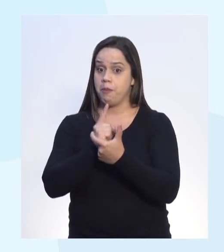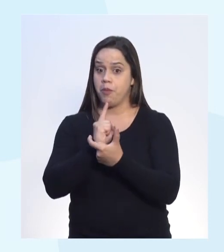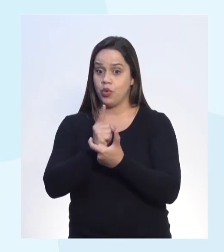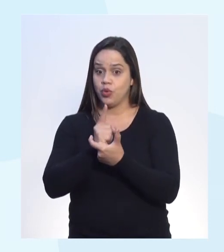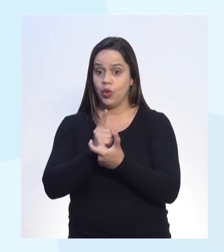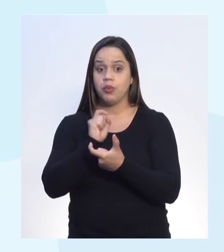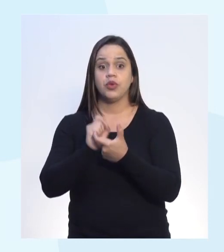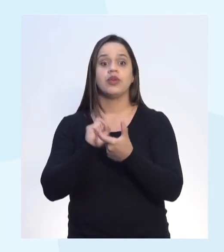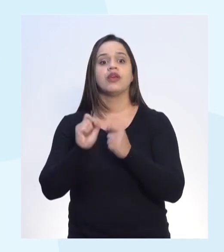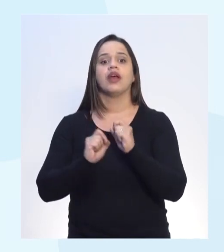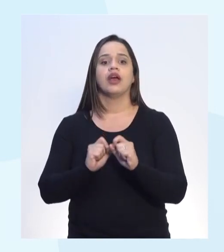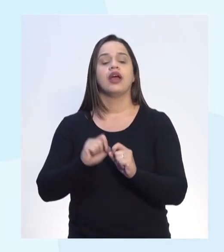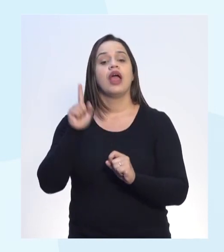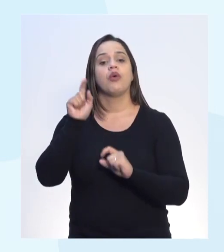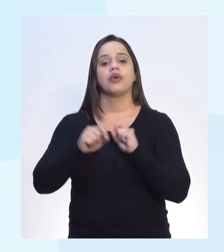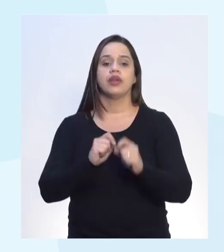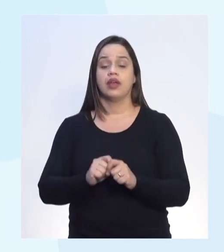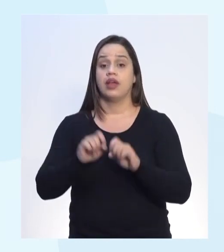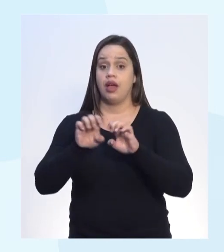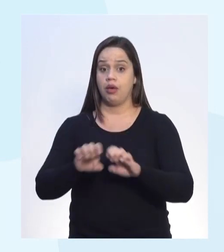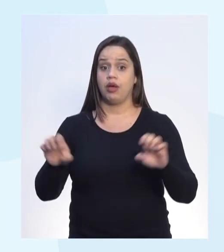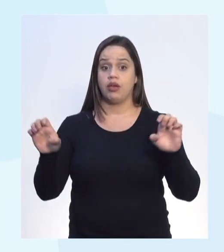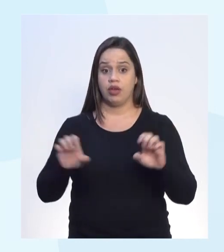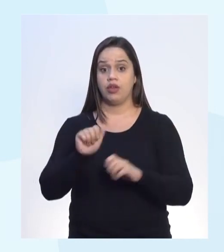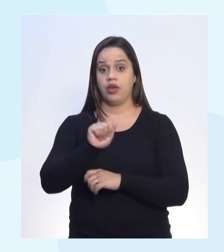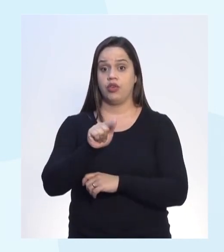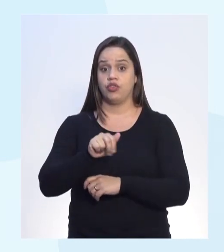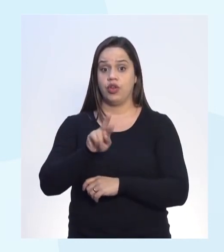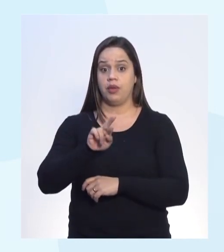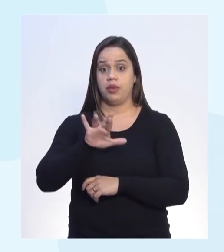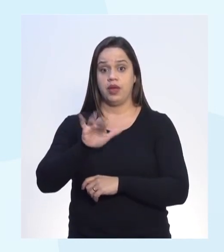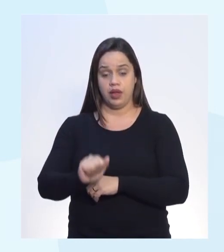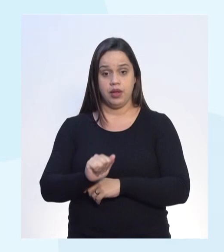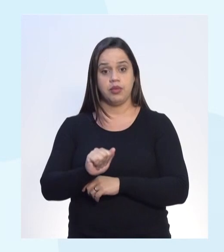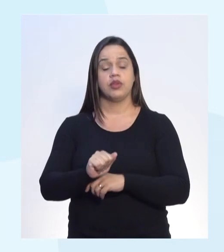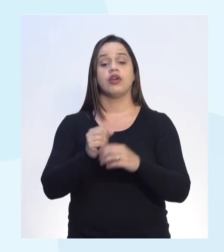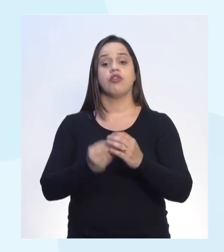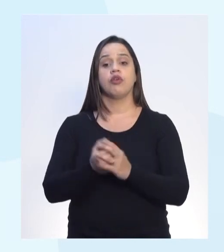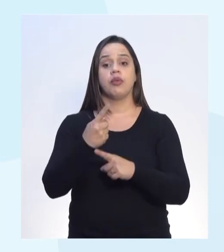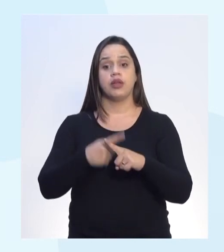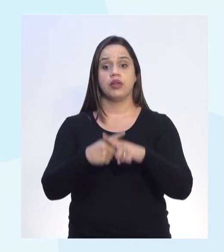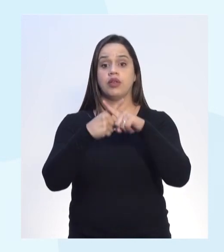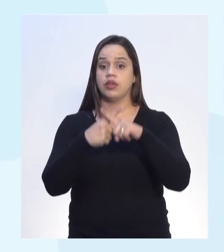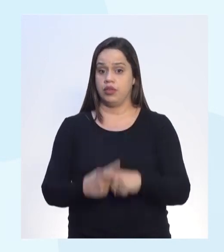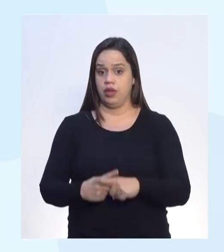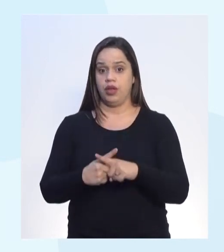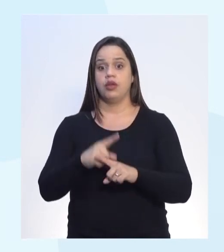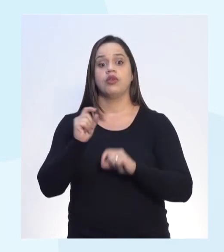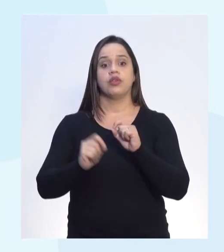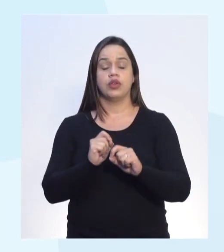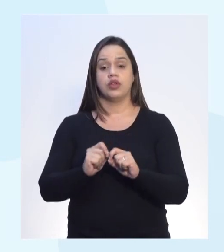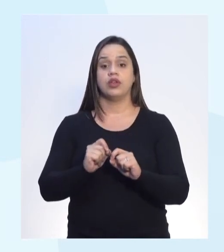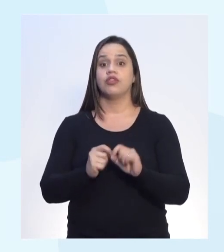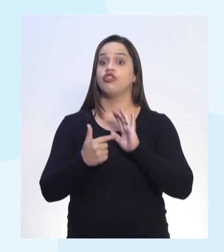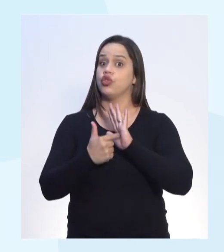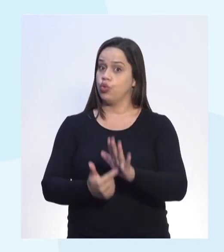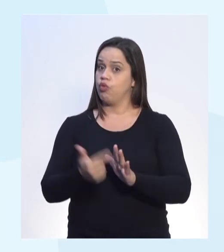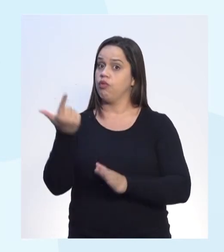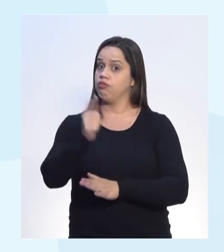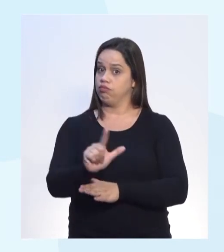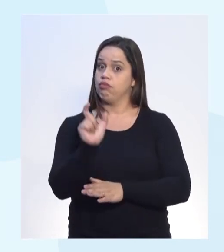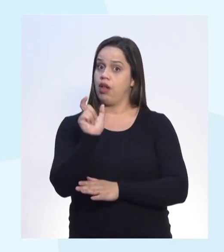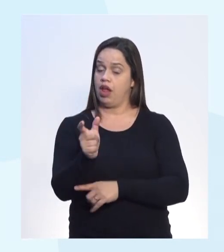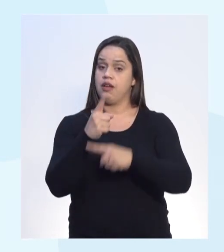na realidade. Então, o monômio é uma expressão algébrica formada pela multiplicação, aí eu reitero a palavra